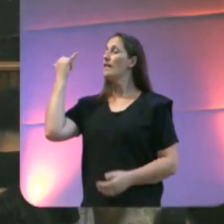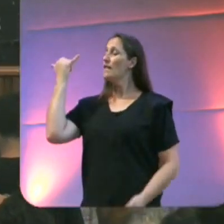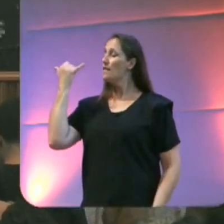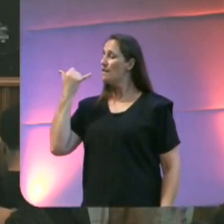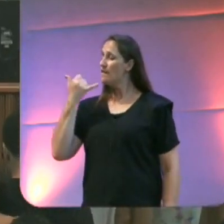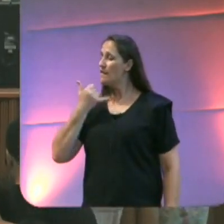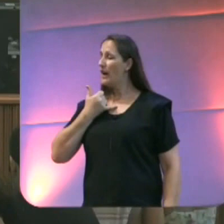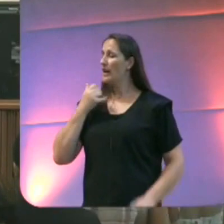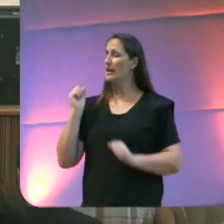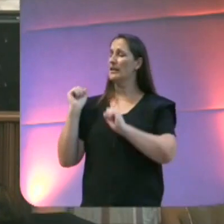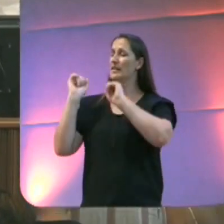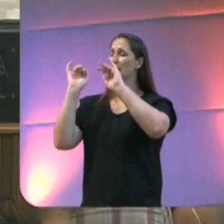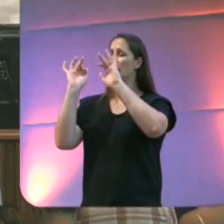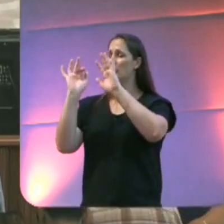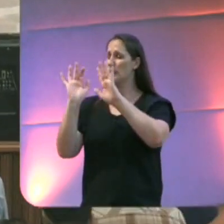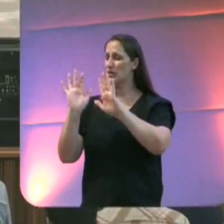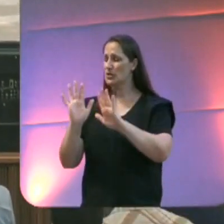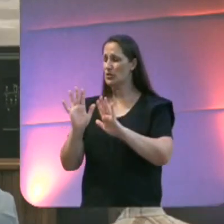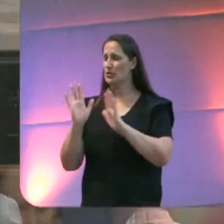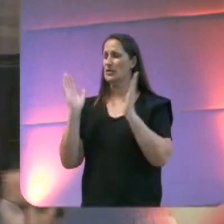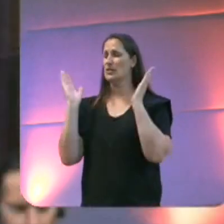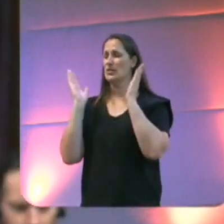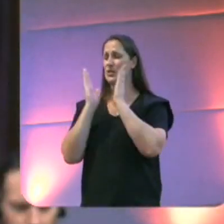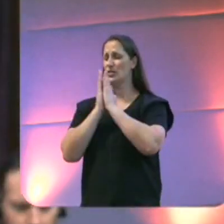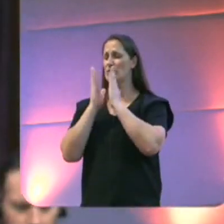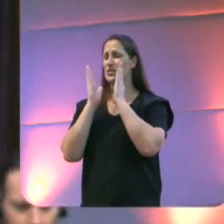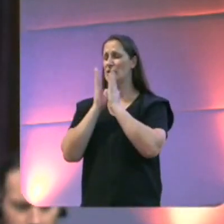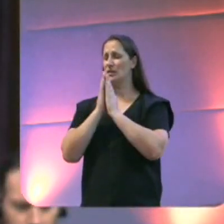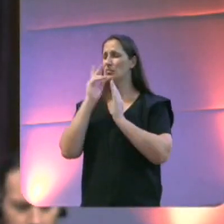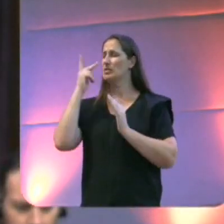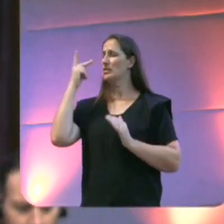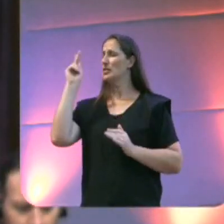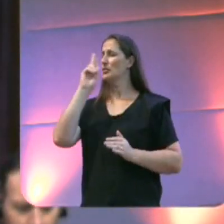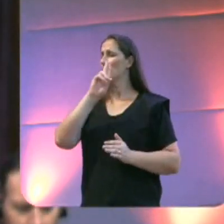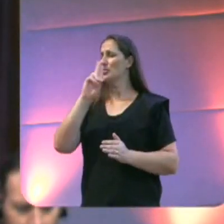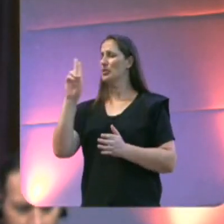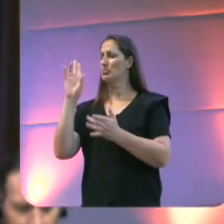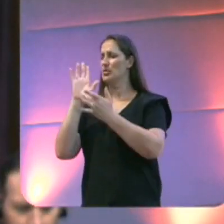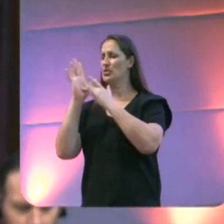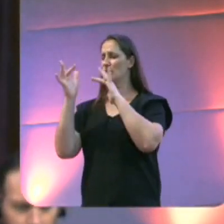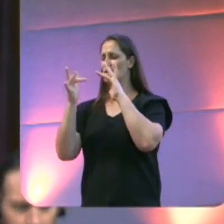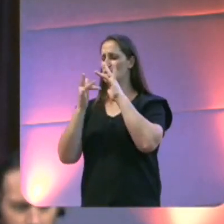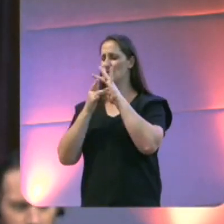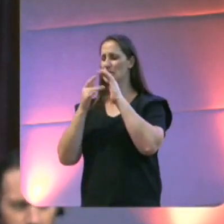conosco, Senhor, e abençoa. É aquilo que oramos no Teu nome. Amém.